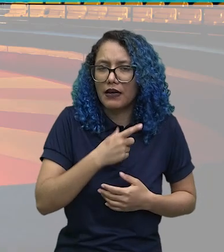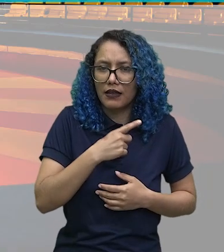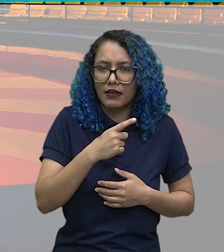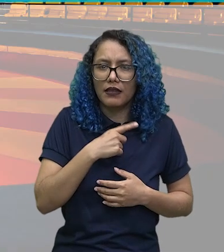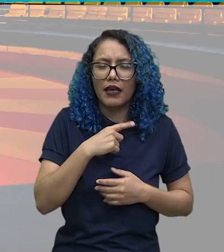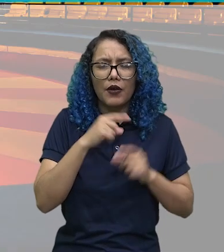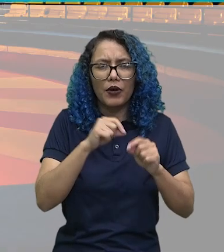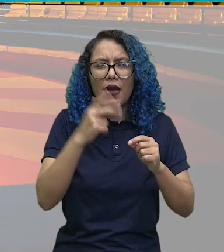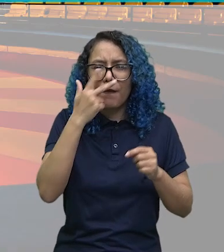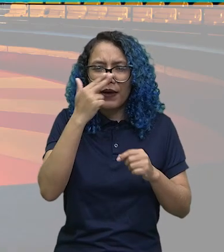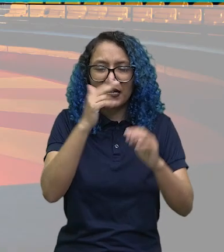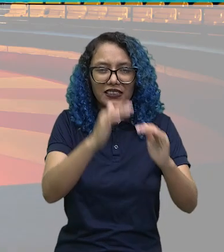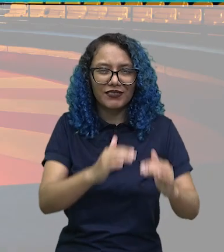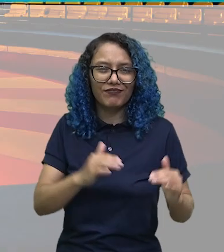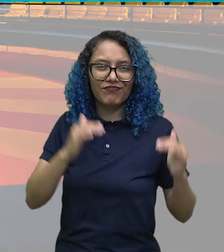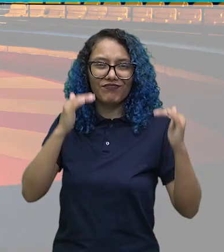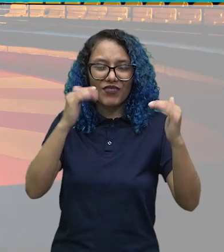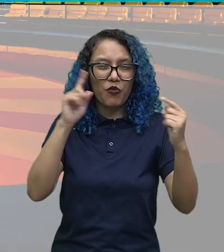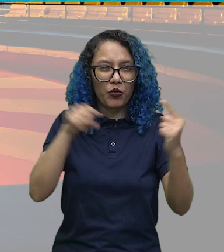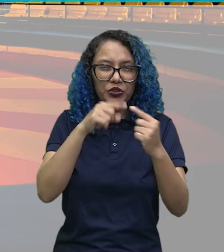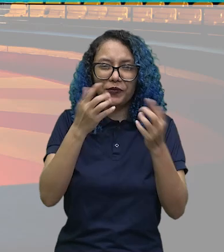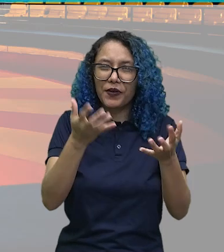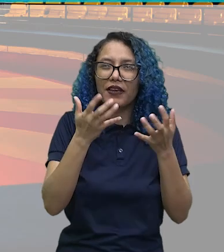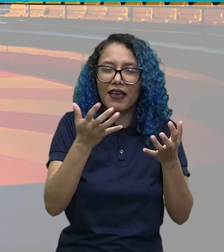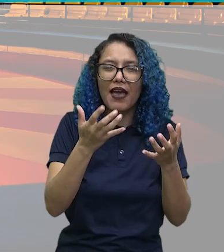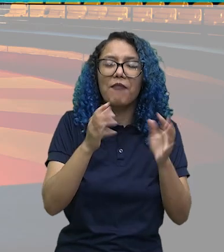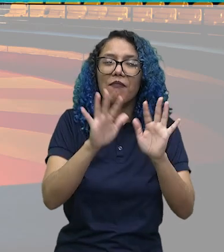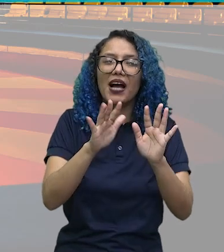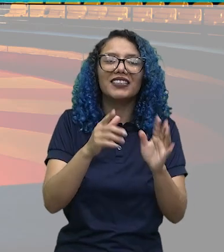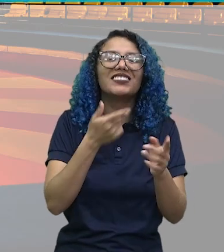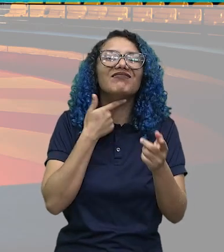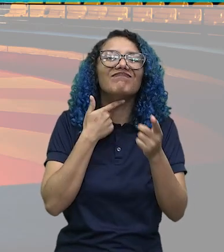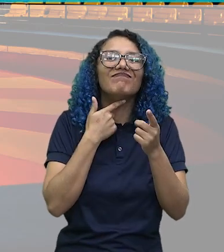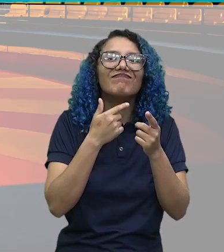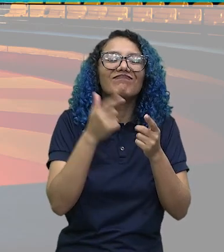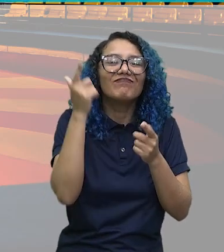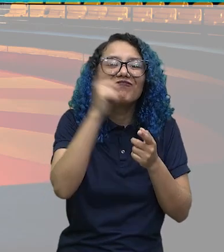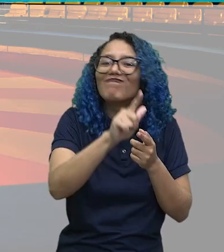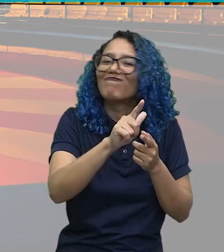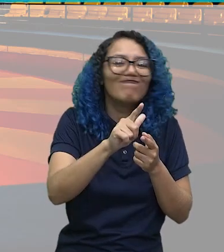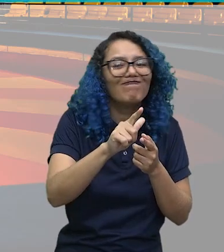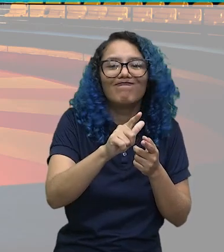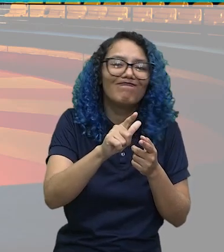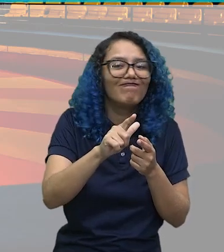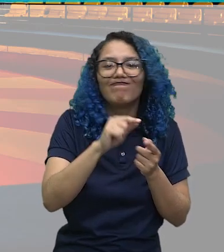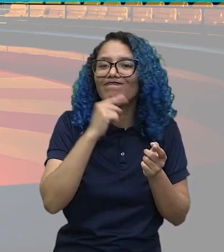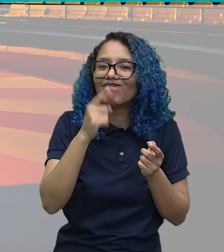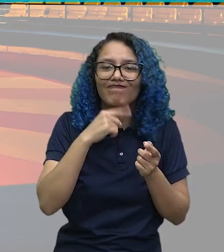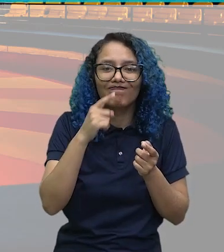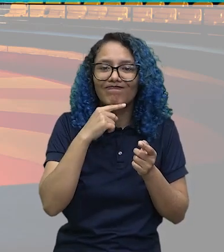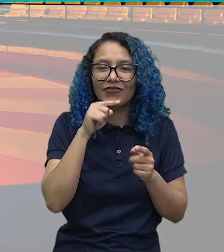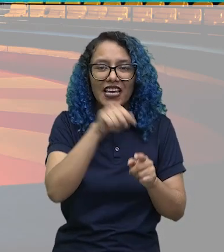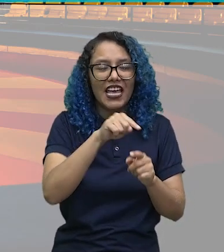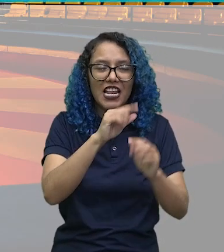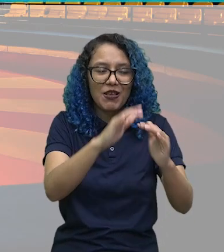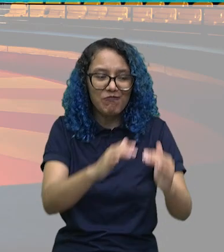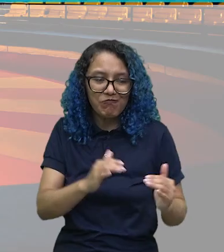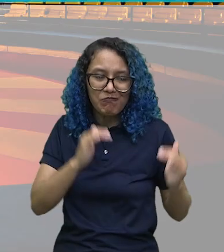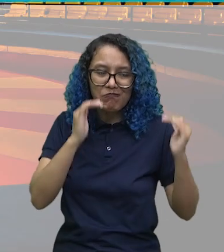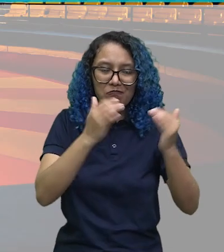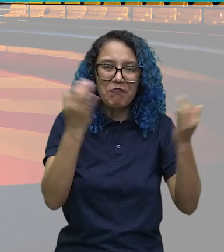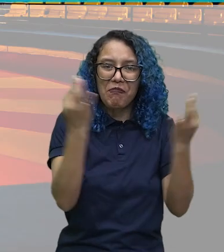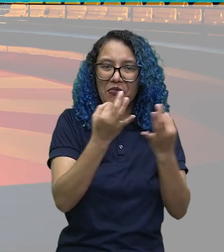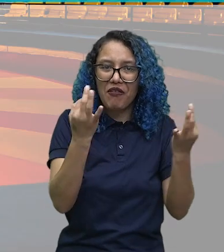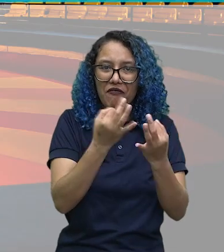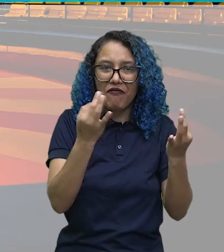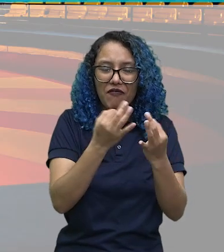Ele é o ideal incansável, a figura de brilho impecável que se coloca acima